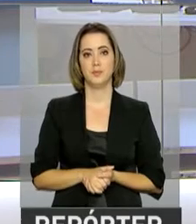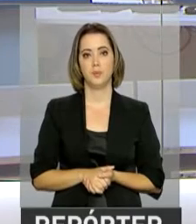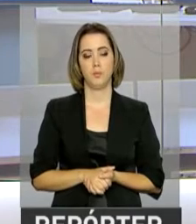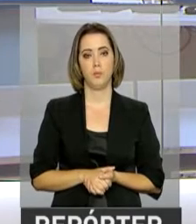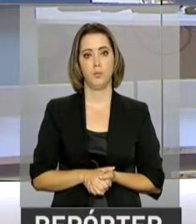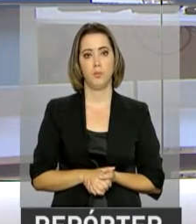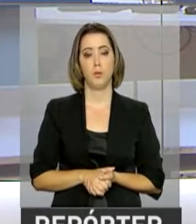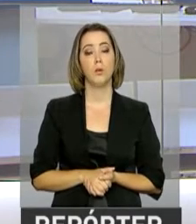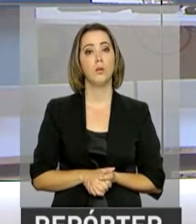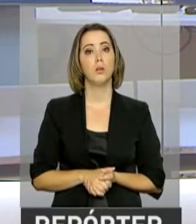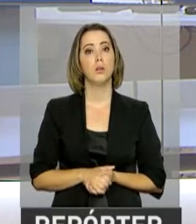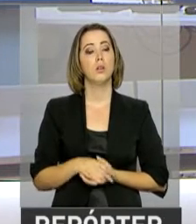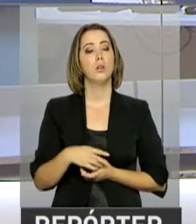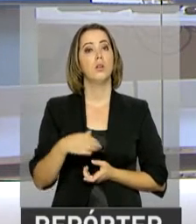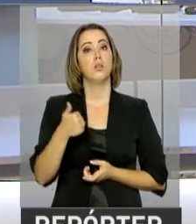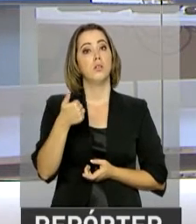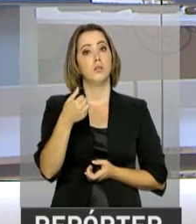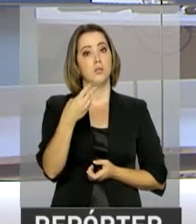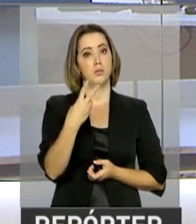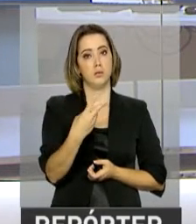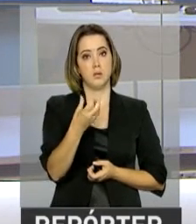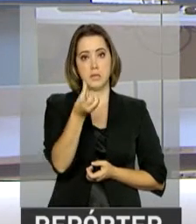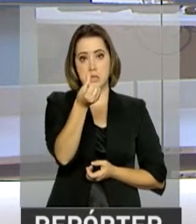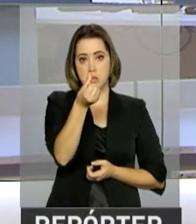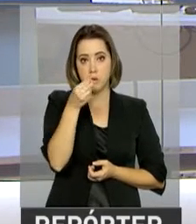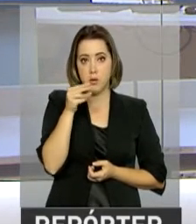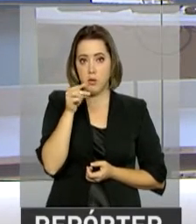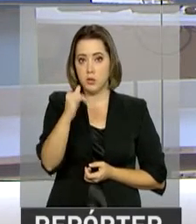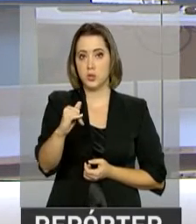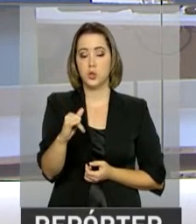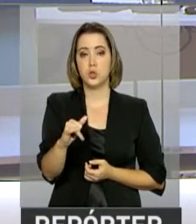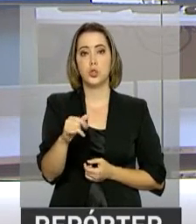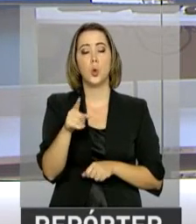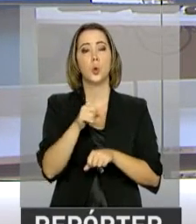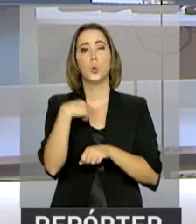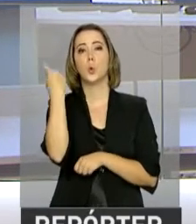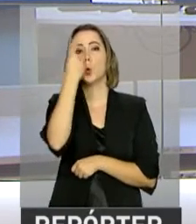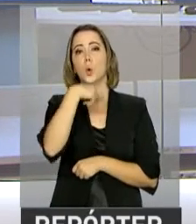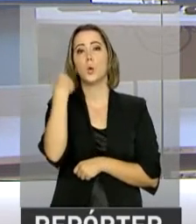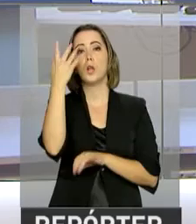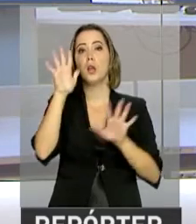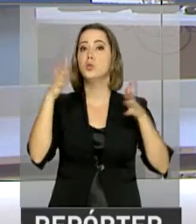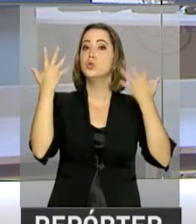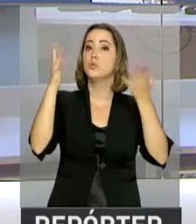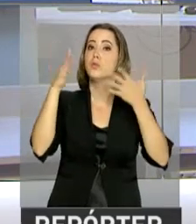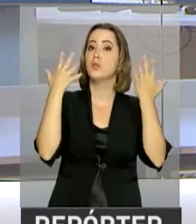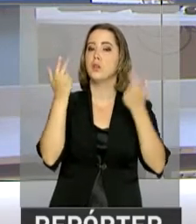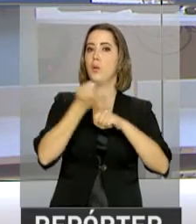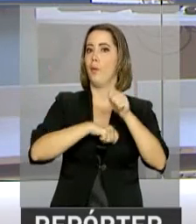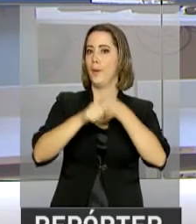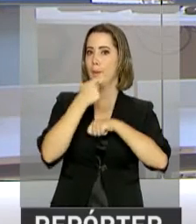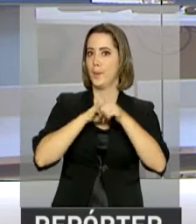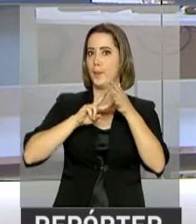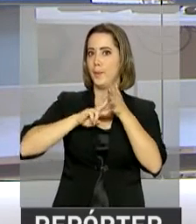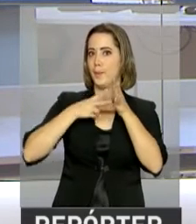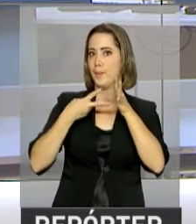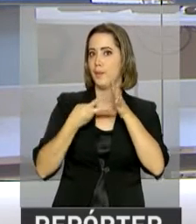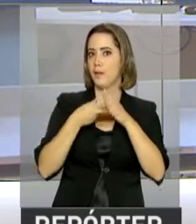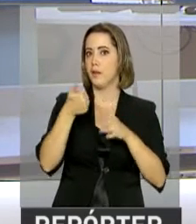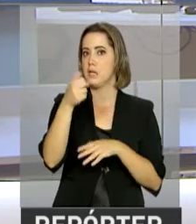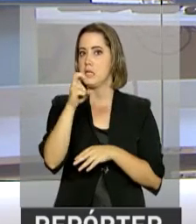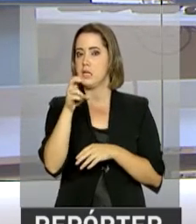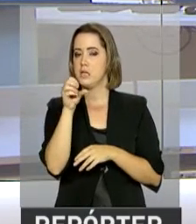126 dias de vigência do horário de verão a economia gerada foi de 159 milhões e meio de reais